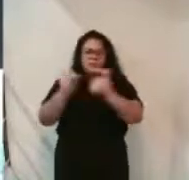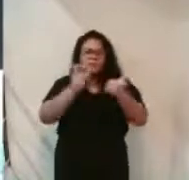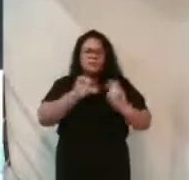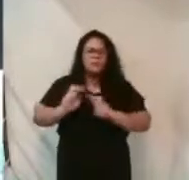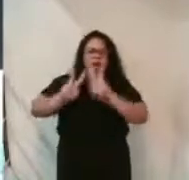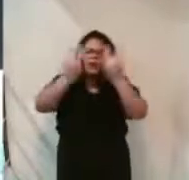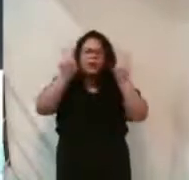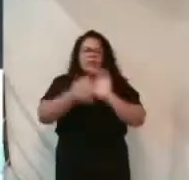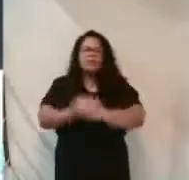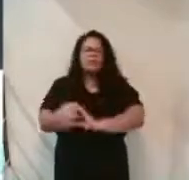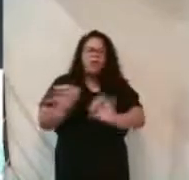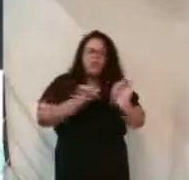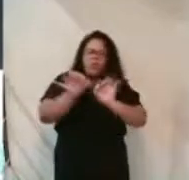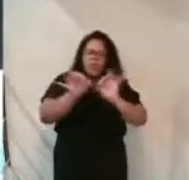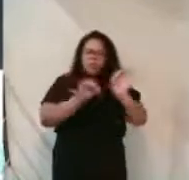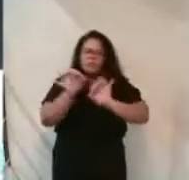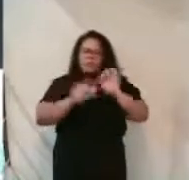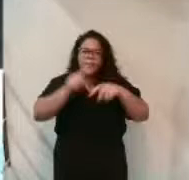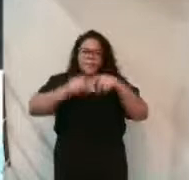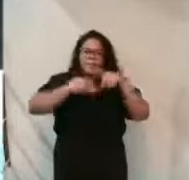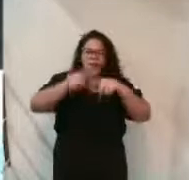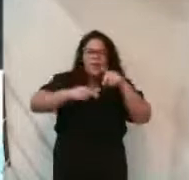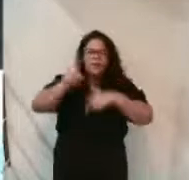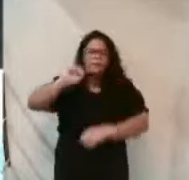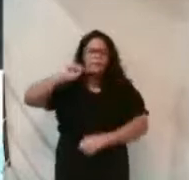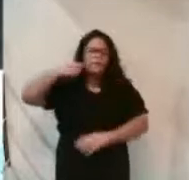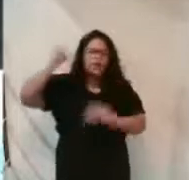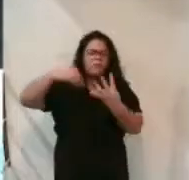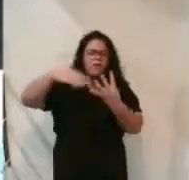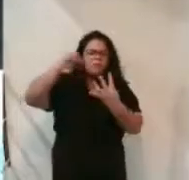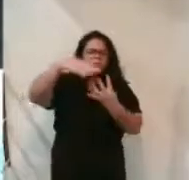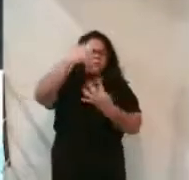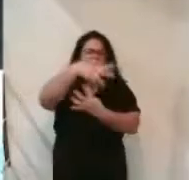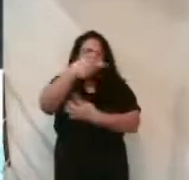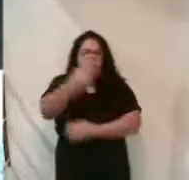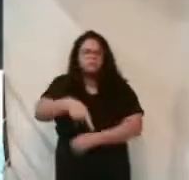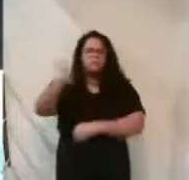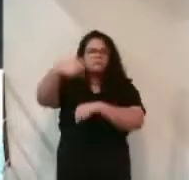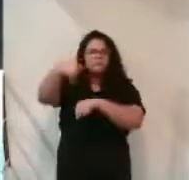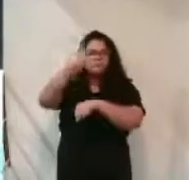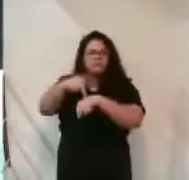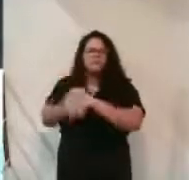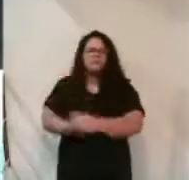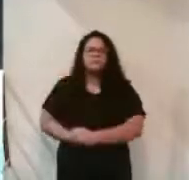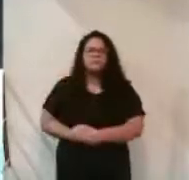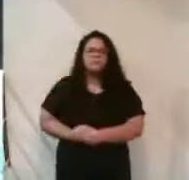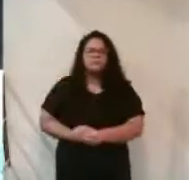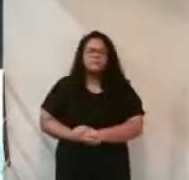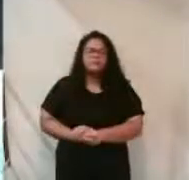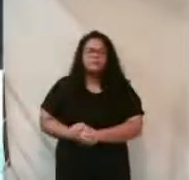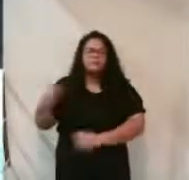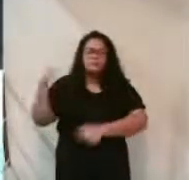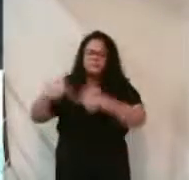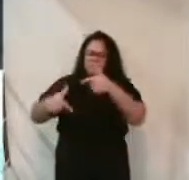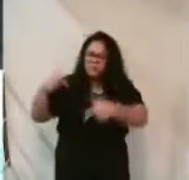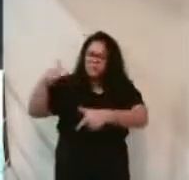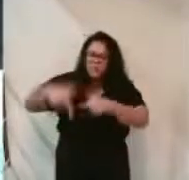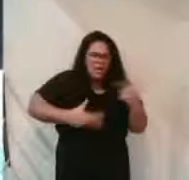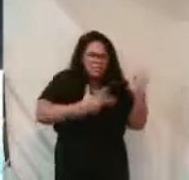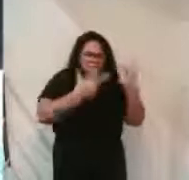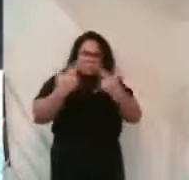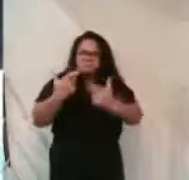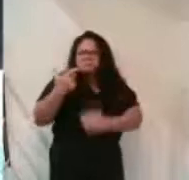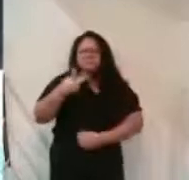no país, né? E tem feito um trabalho ímpar que tem contribuído muito para que a gente dê